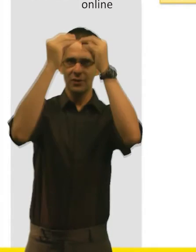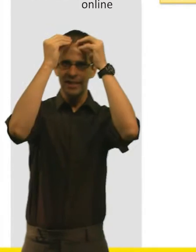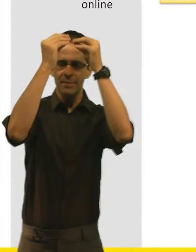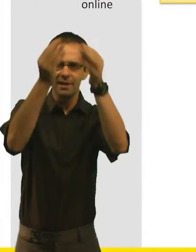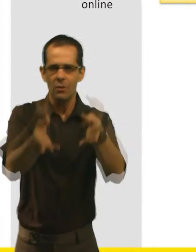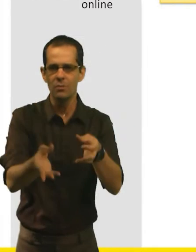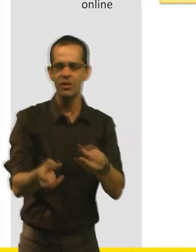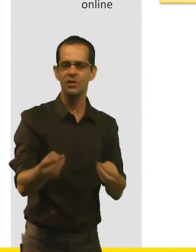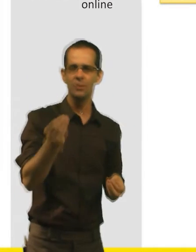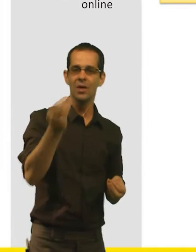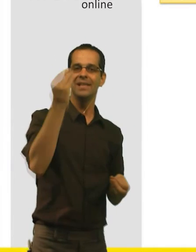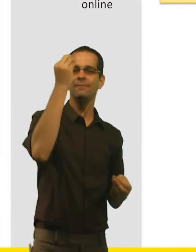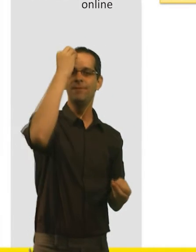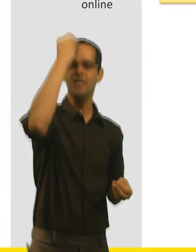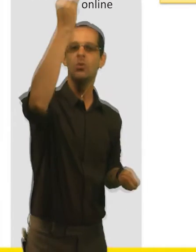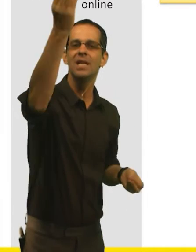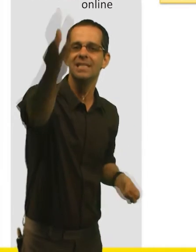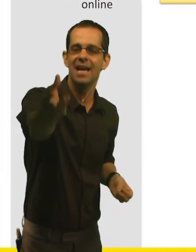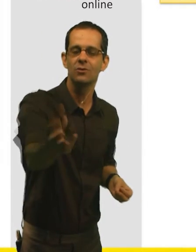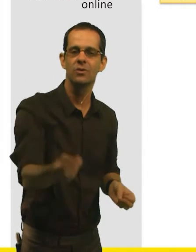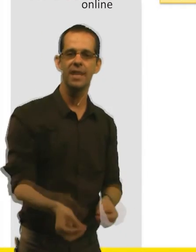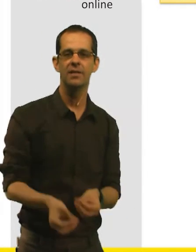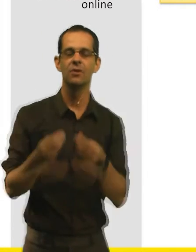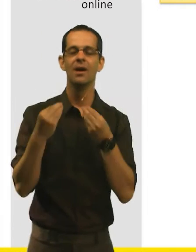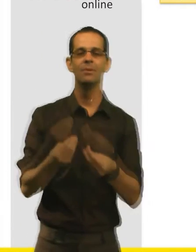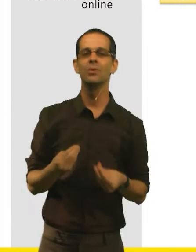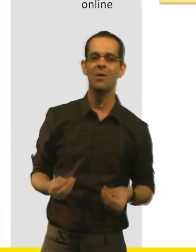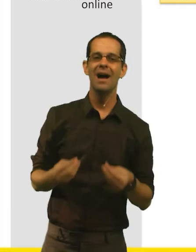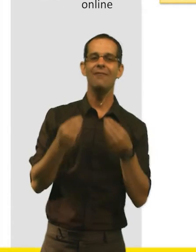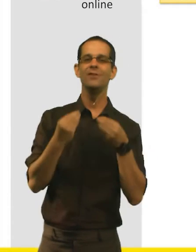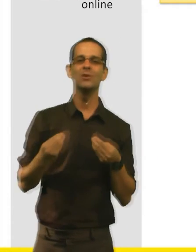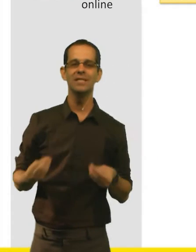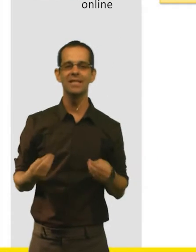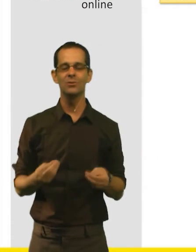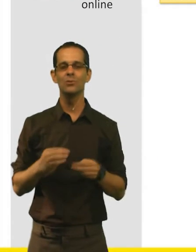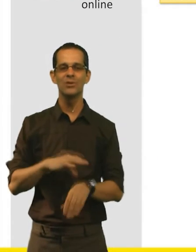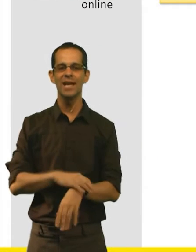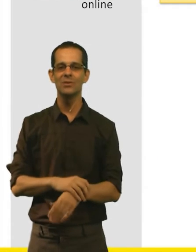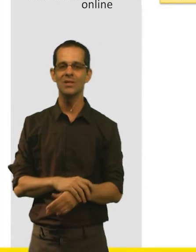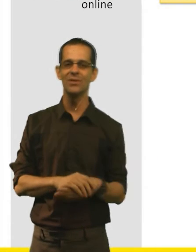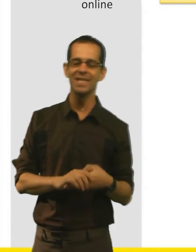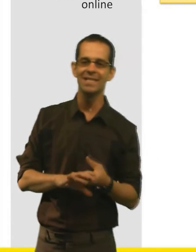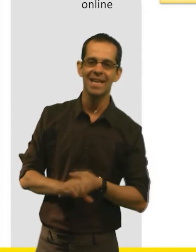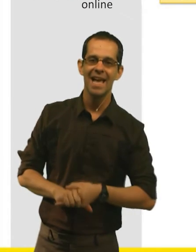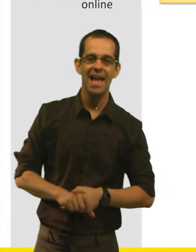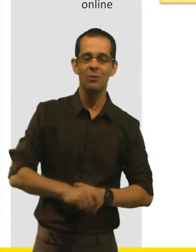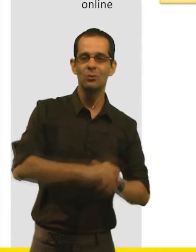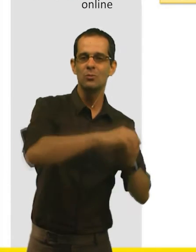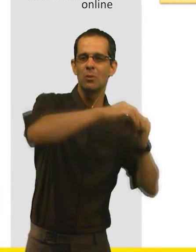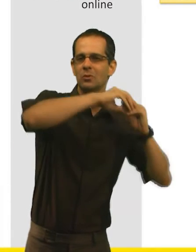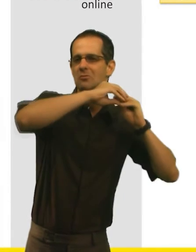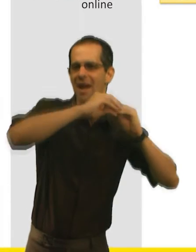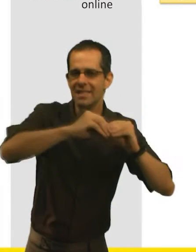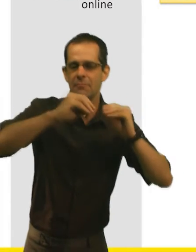eu tenho que determinar um objetivo e visualizar o sucesso? Pessoal, a visualização do sucesso, às vezes, é um